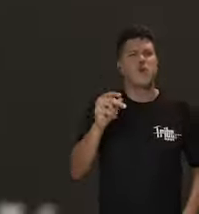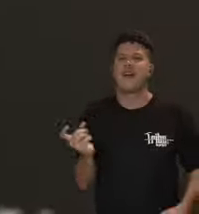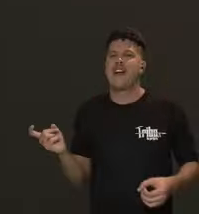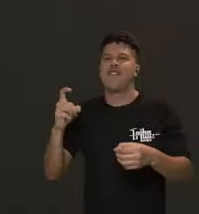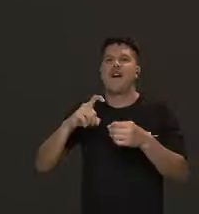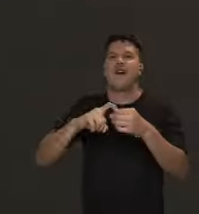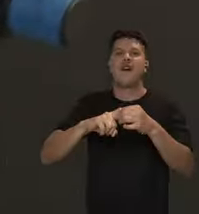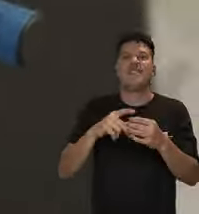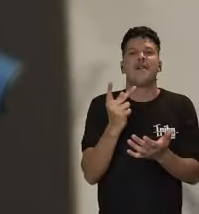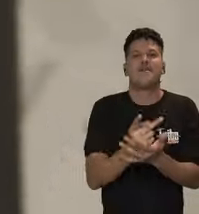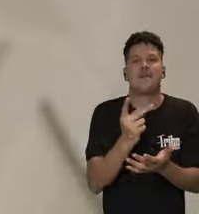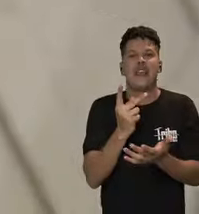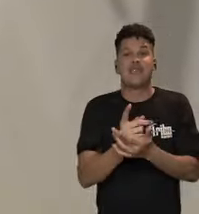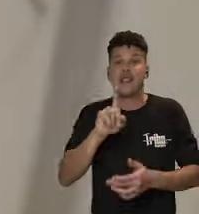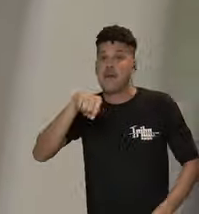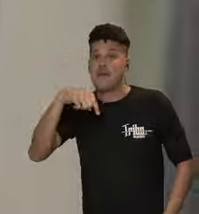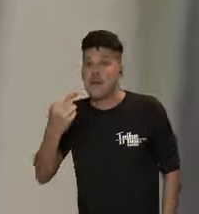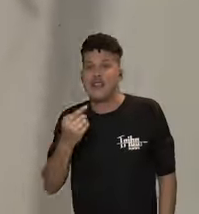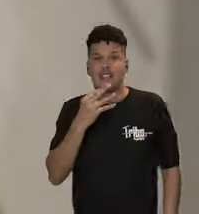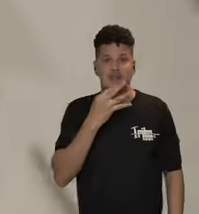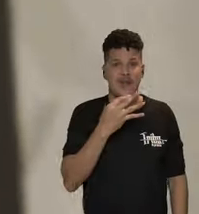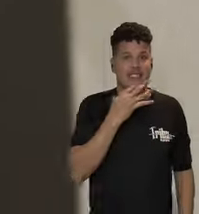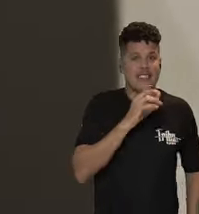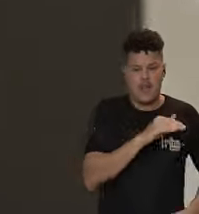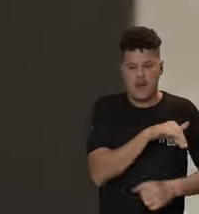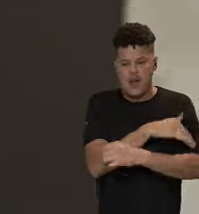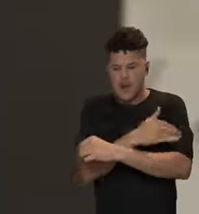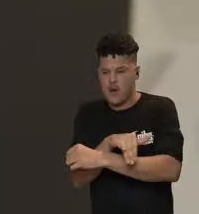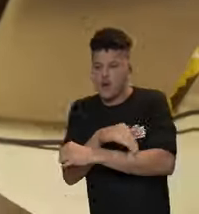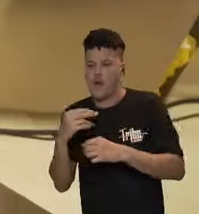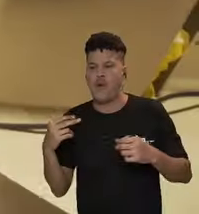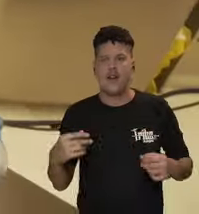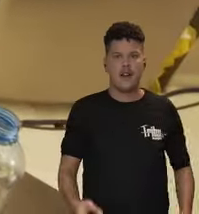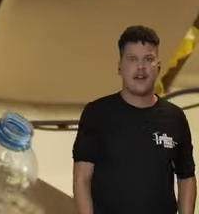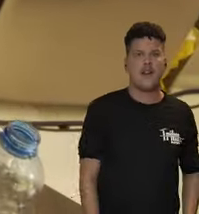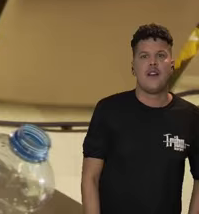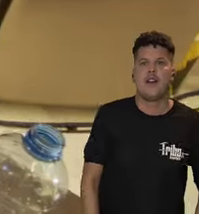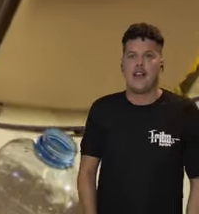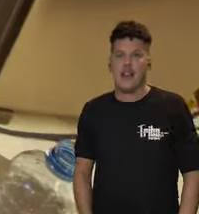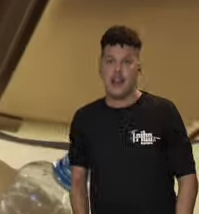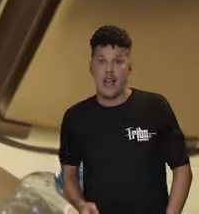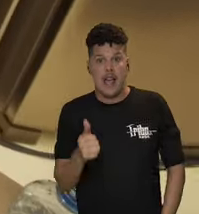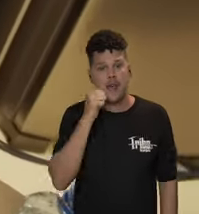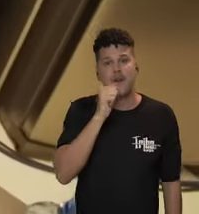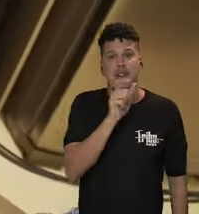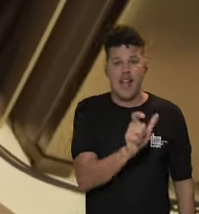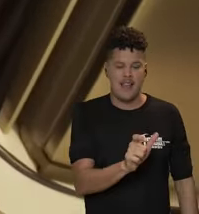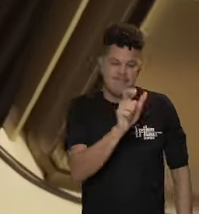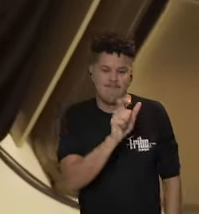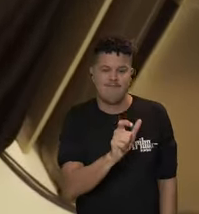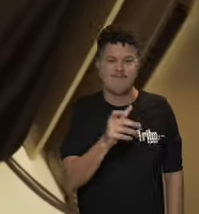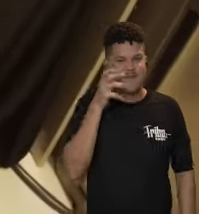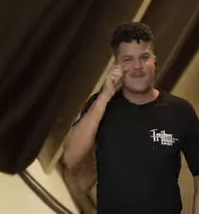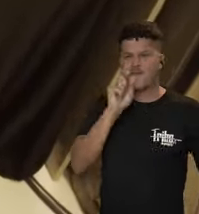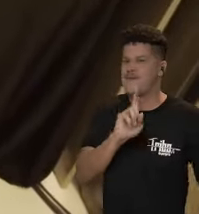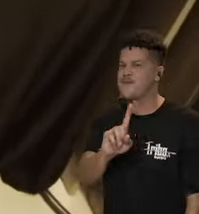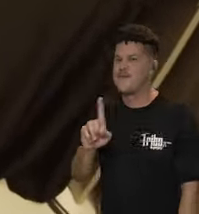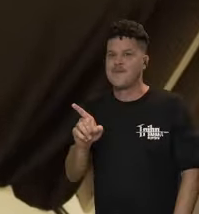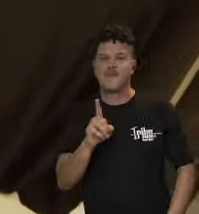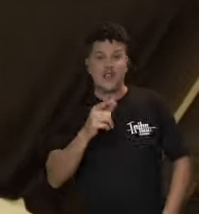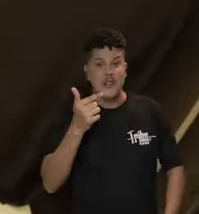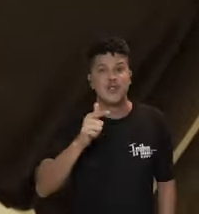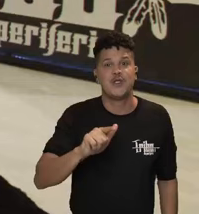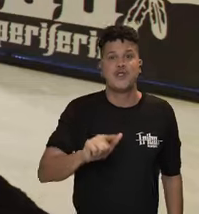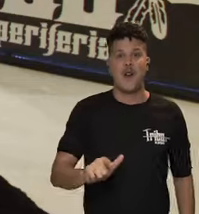depois que conheceu a rua. Viu a noite de perto, seus prazeres, suas loucuras. Ela tá virada, mais